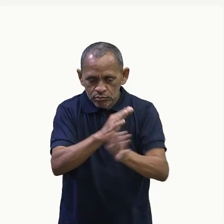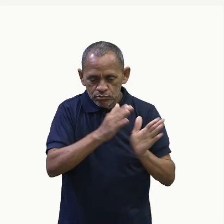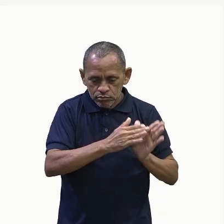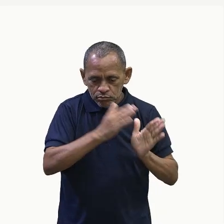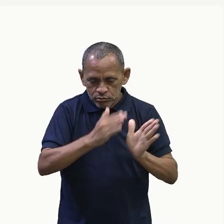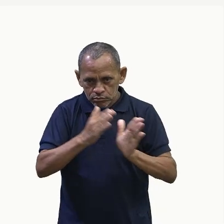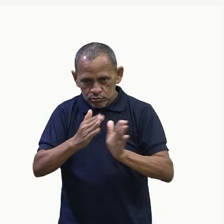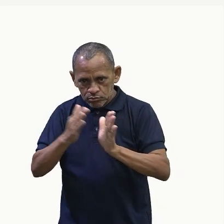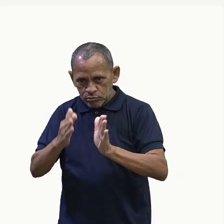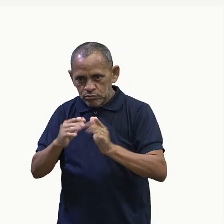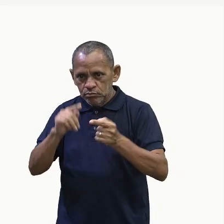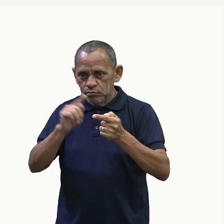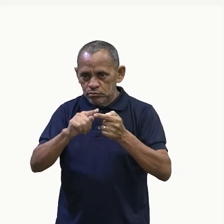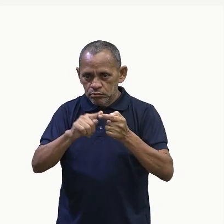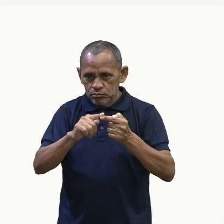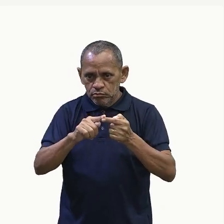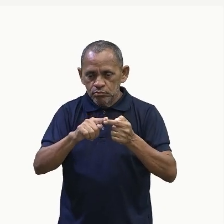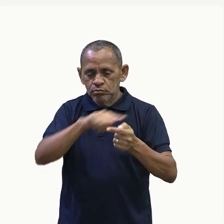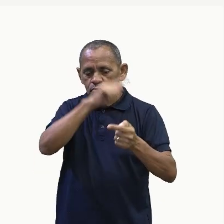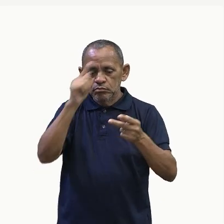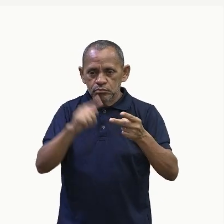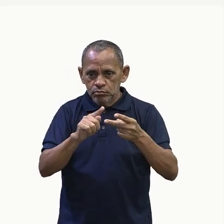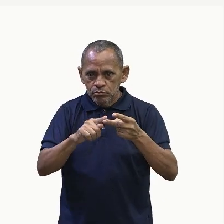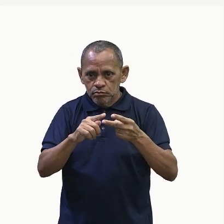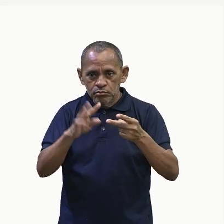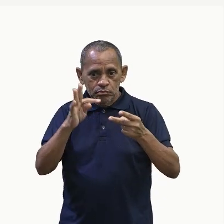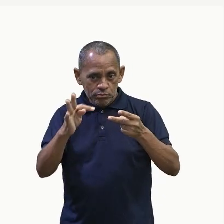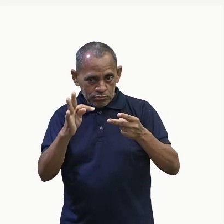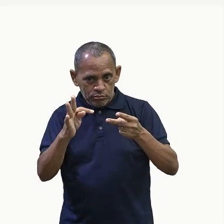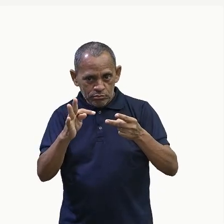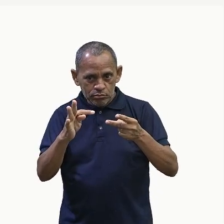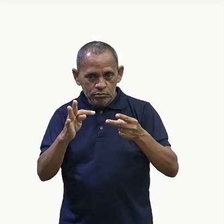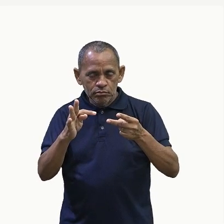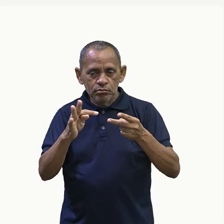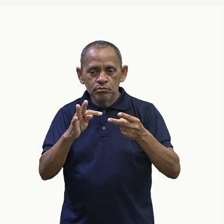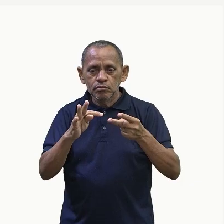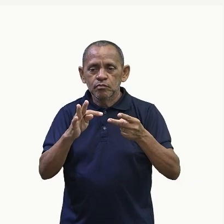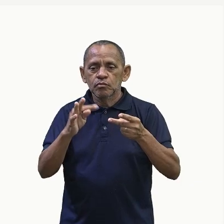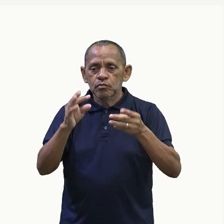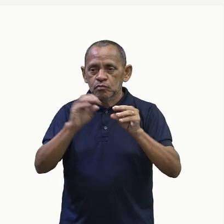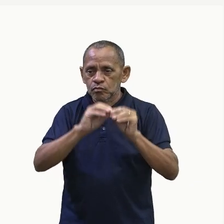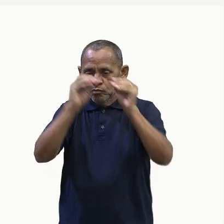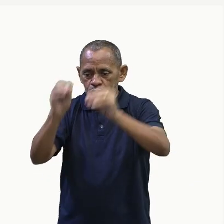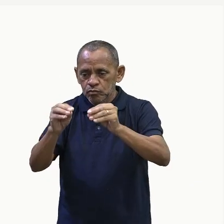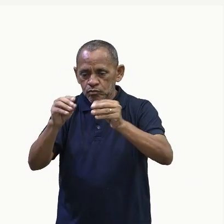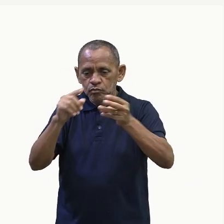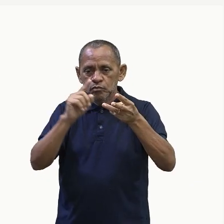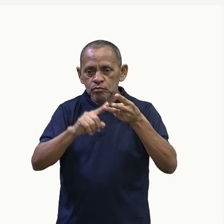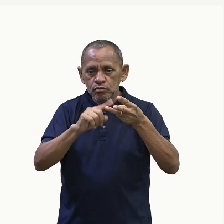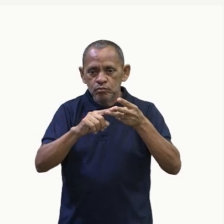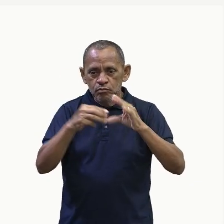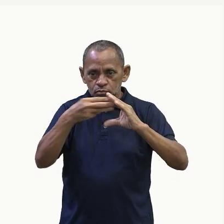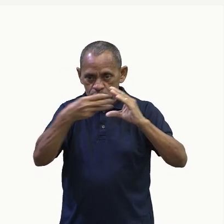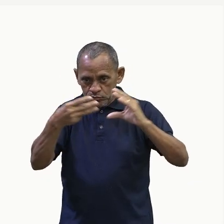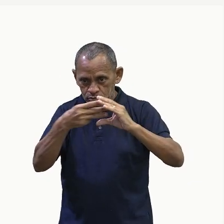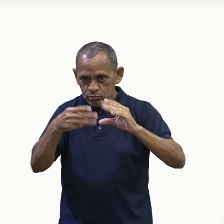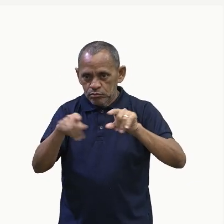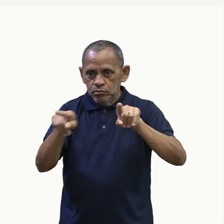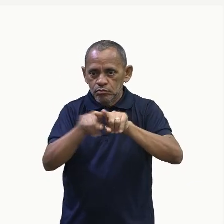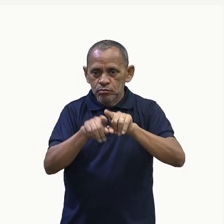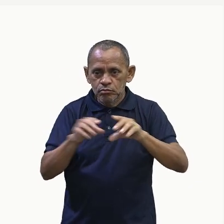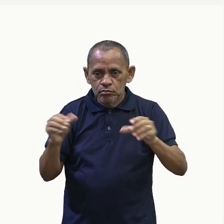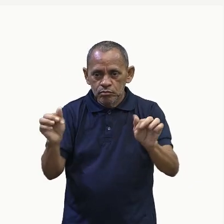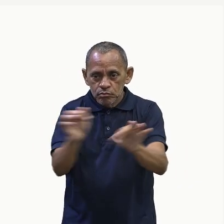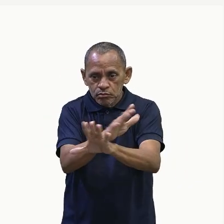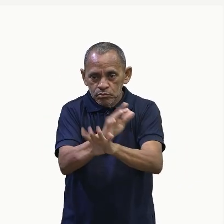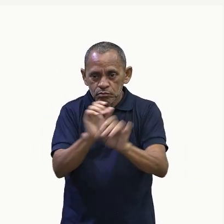RNA mensageiro, né, do RNA transportador e do RNA ribossômico, completar